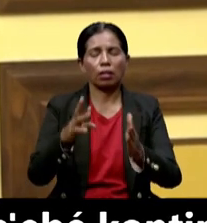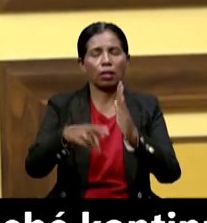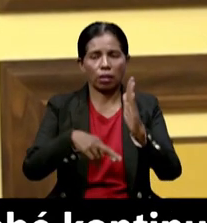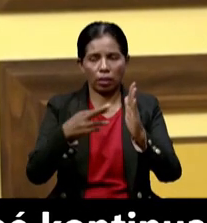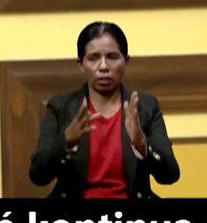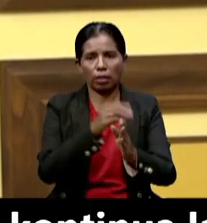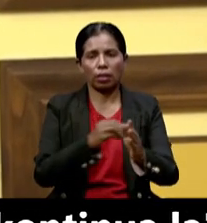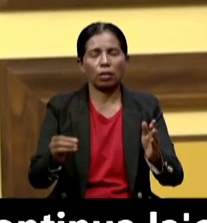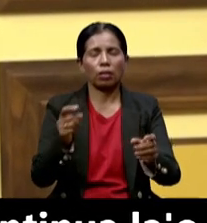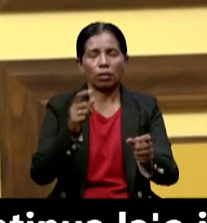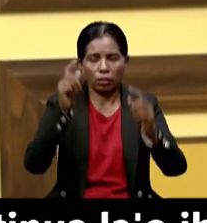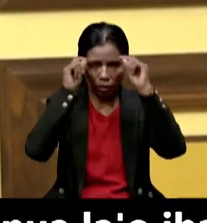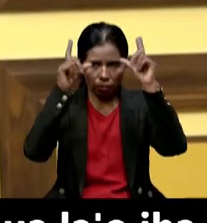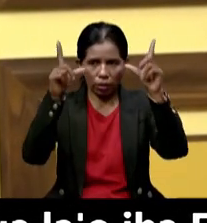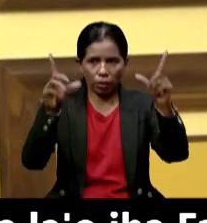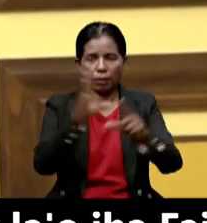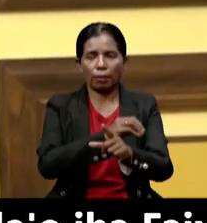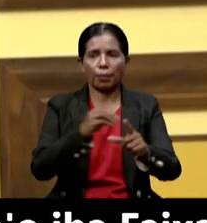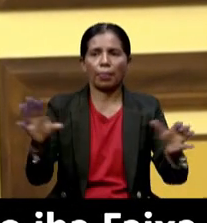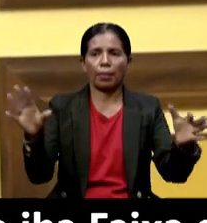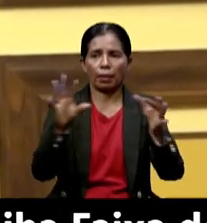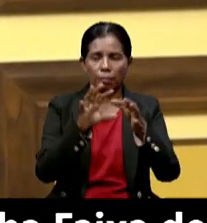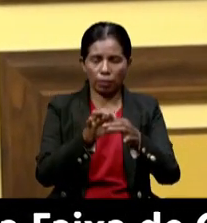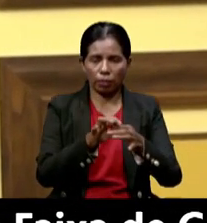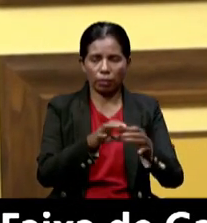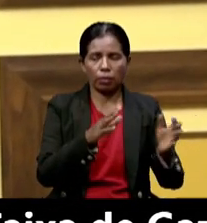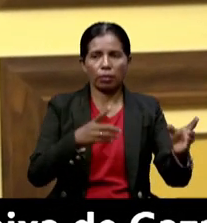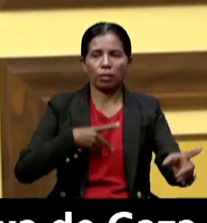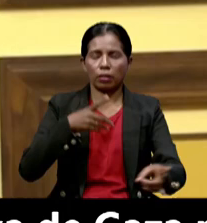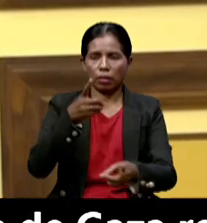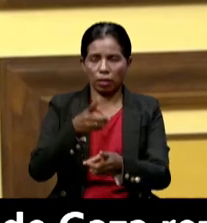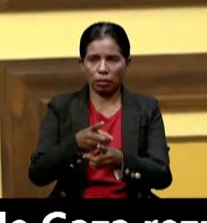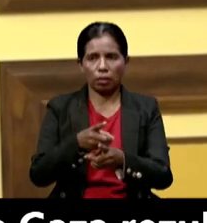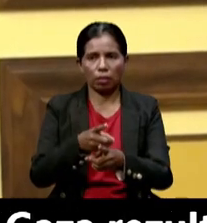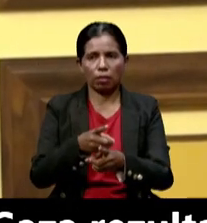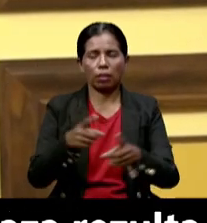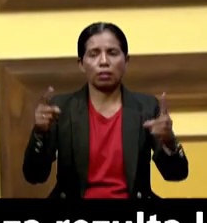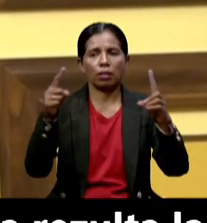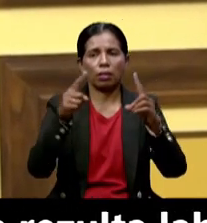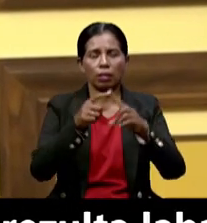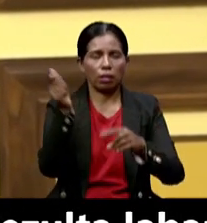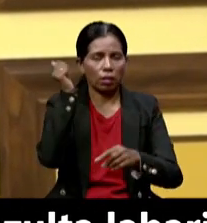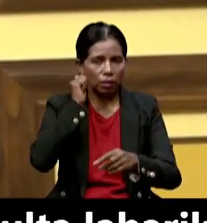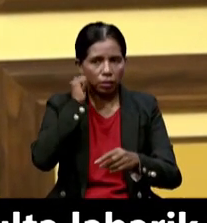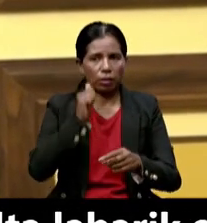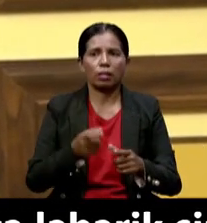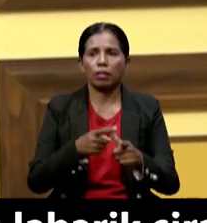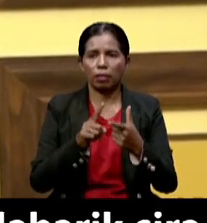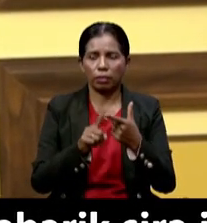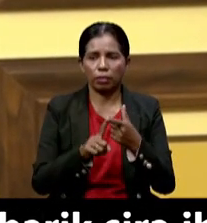o Timor-Leste será admitido como membro do Plano Direito na ASEAN